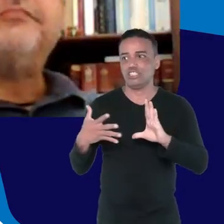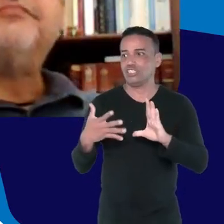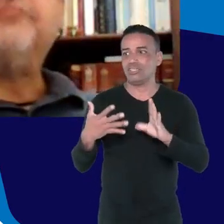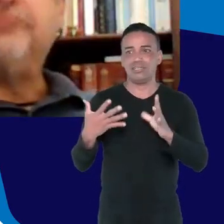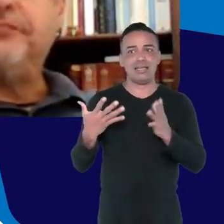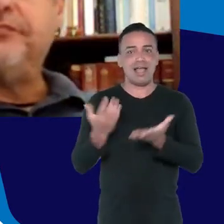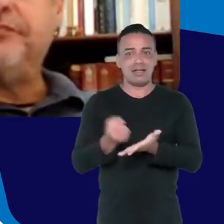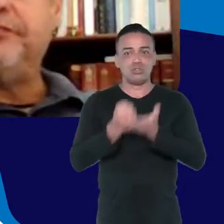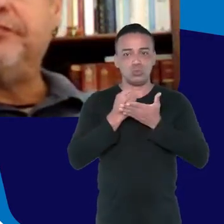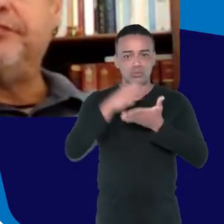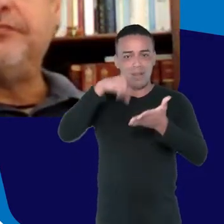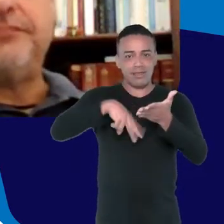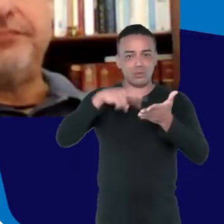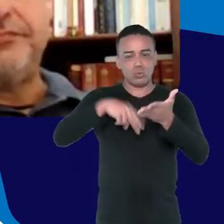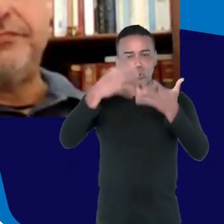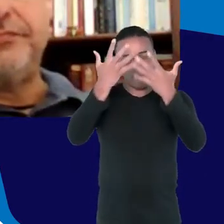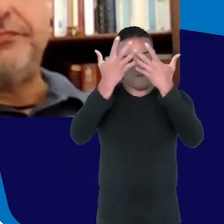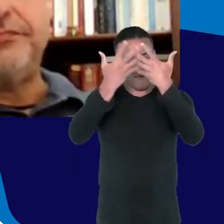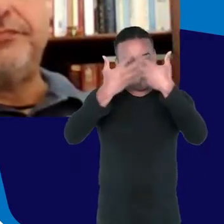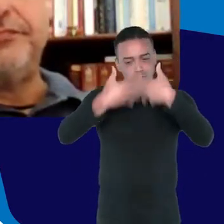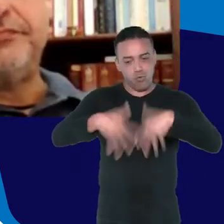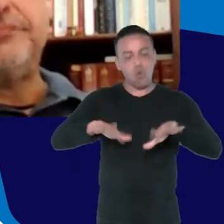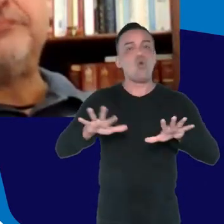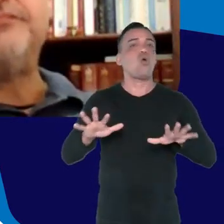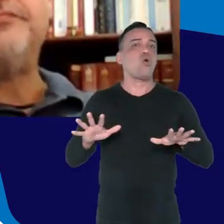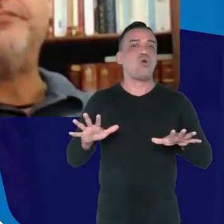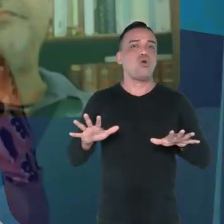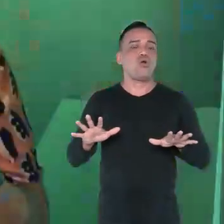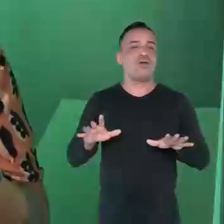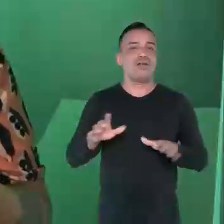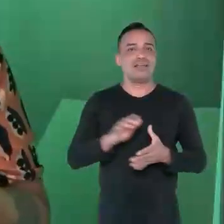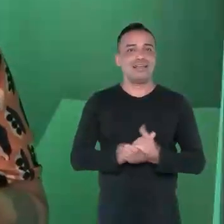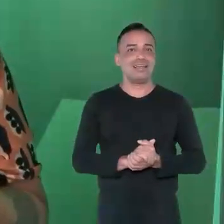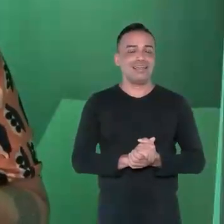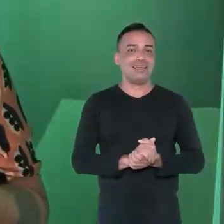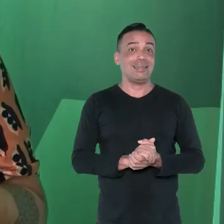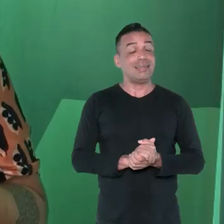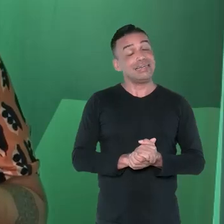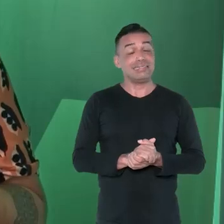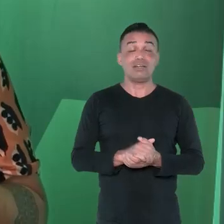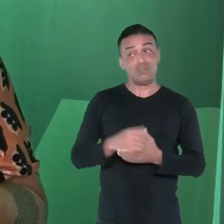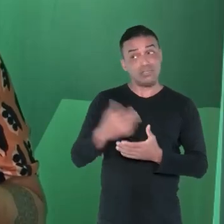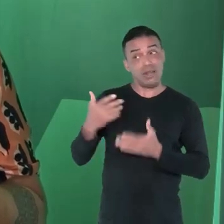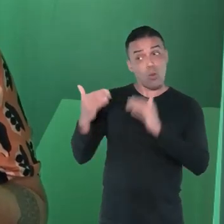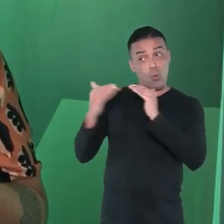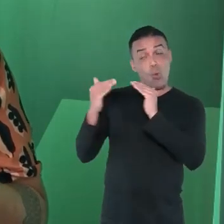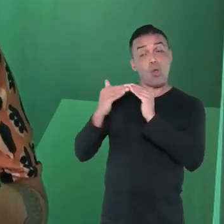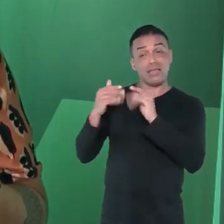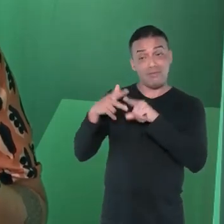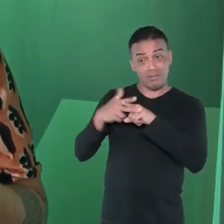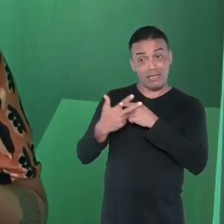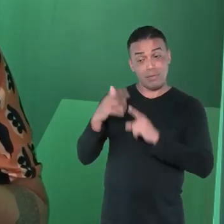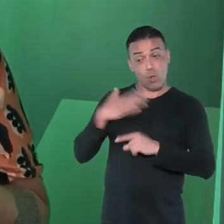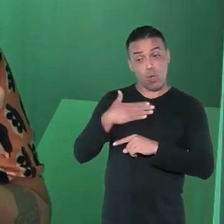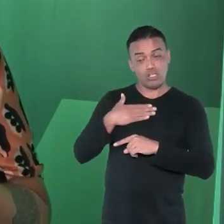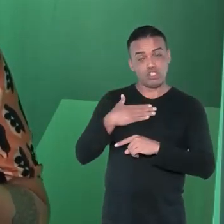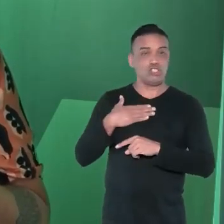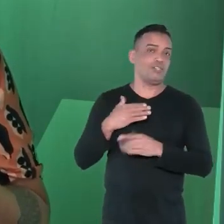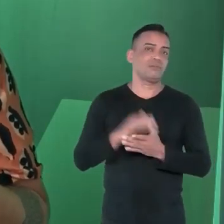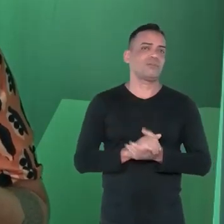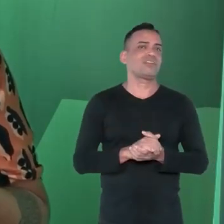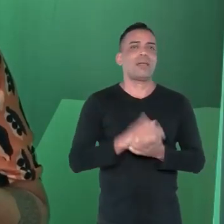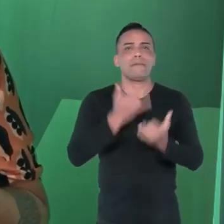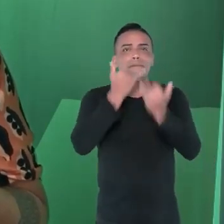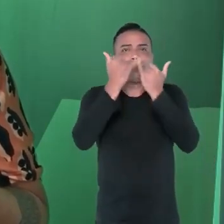fluida, é esse, por vezes, você me corrija se você não concordar, mas ele tem, você parece que